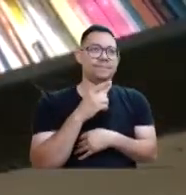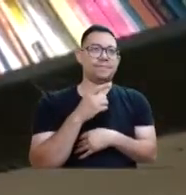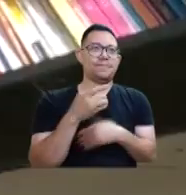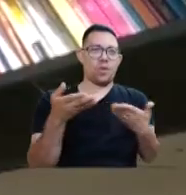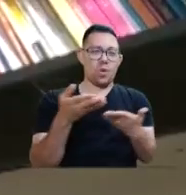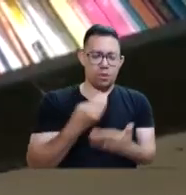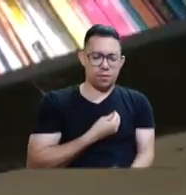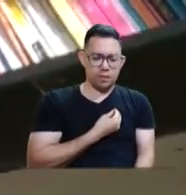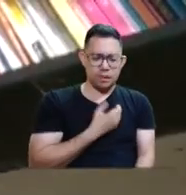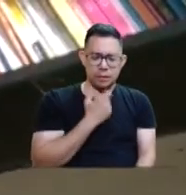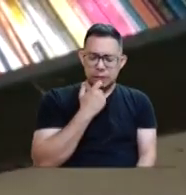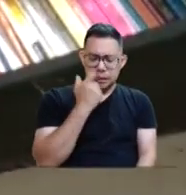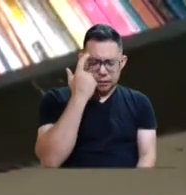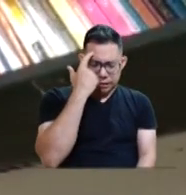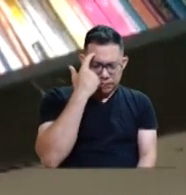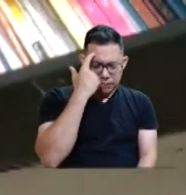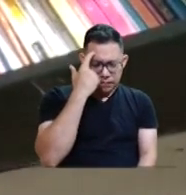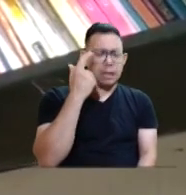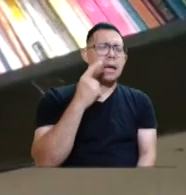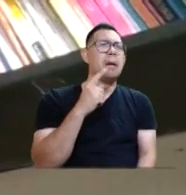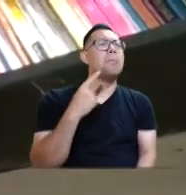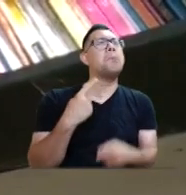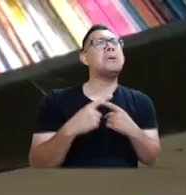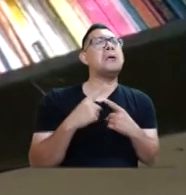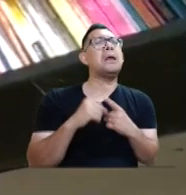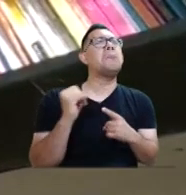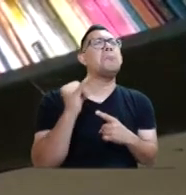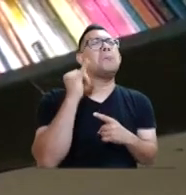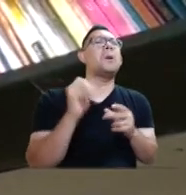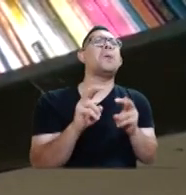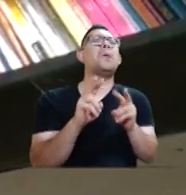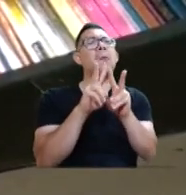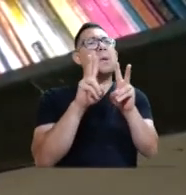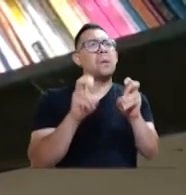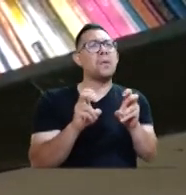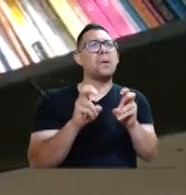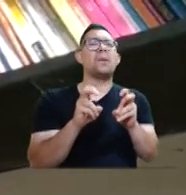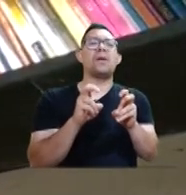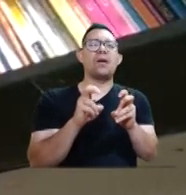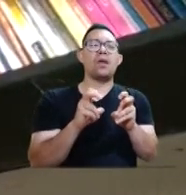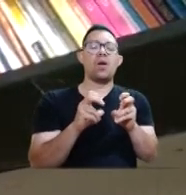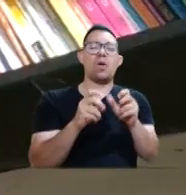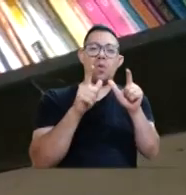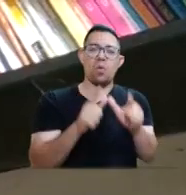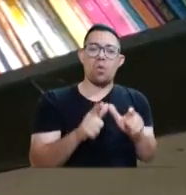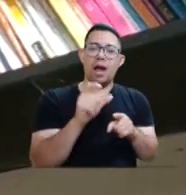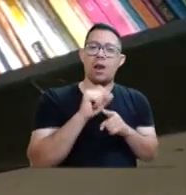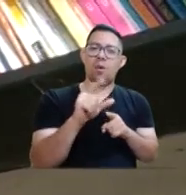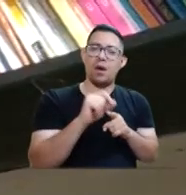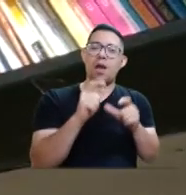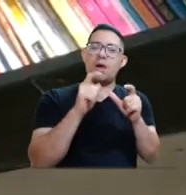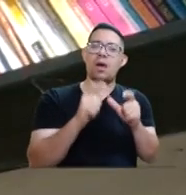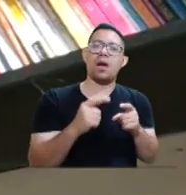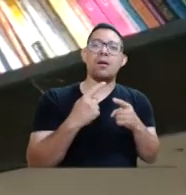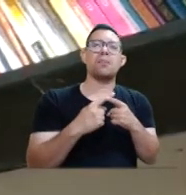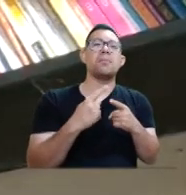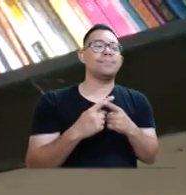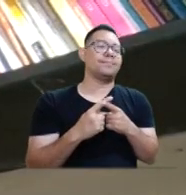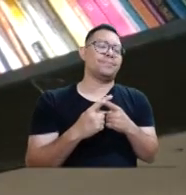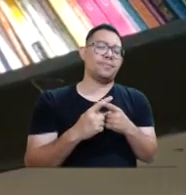geração do streaming deve estar se perguntando qual que é a importância de se falar de uma videolocadora, falar do